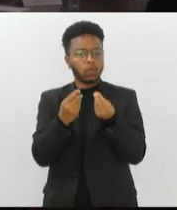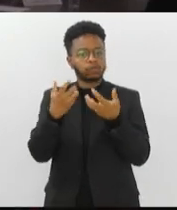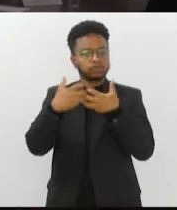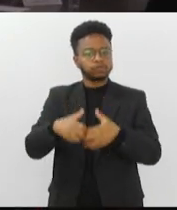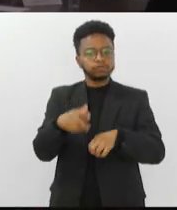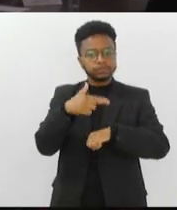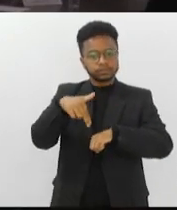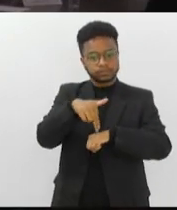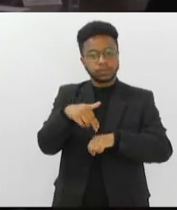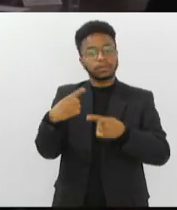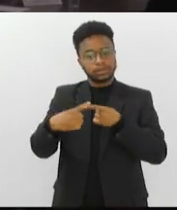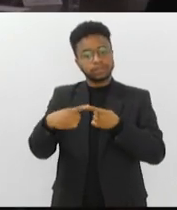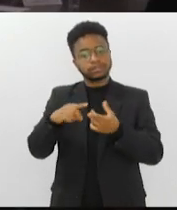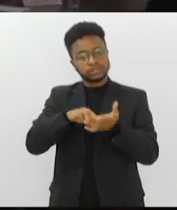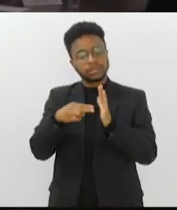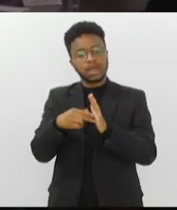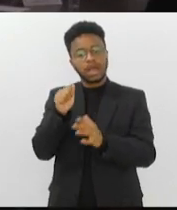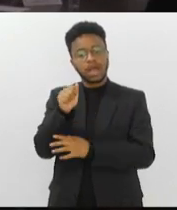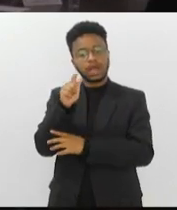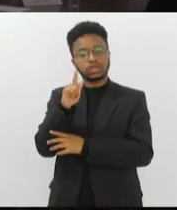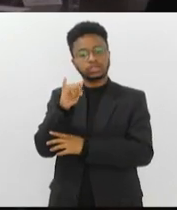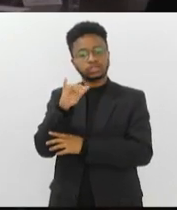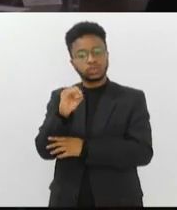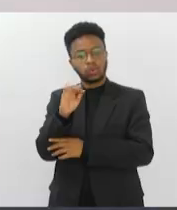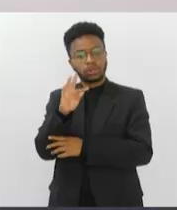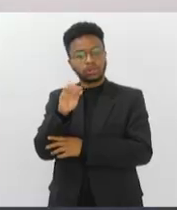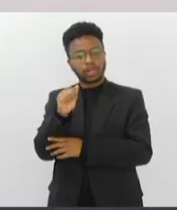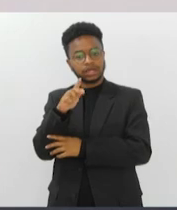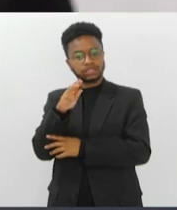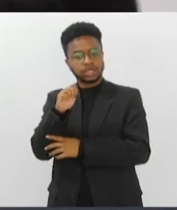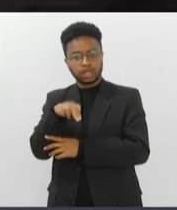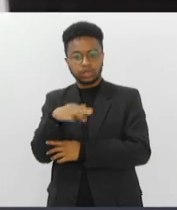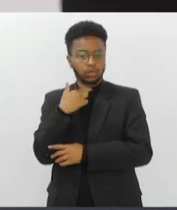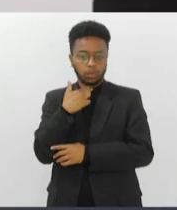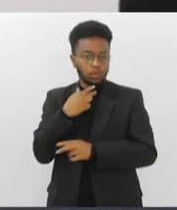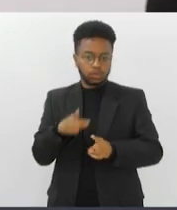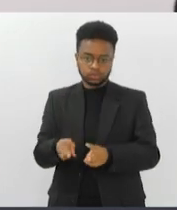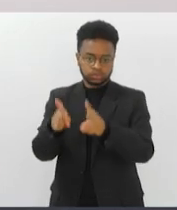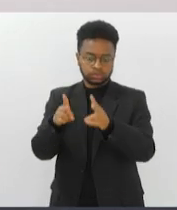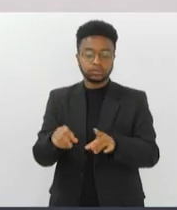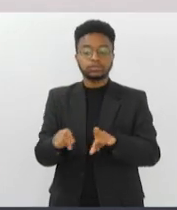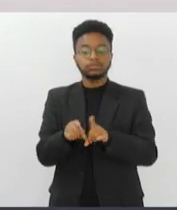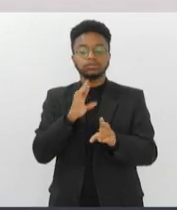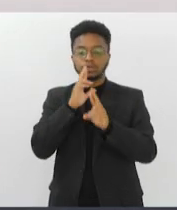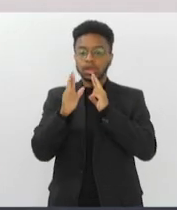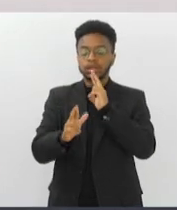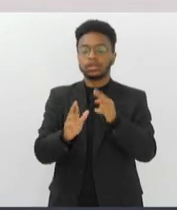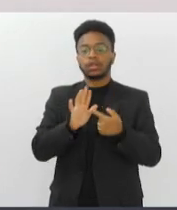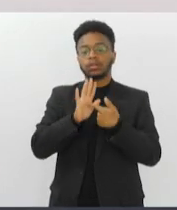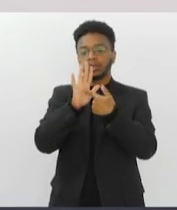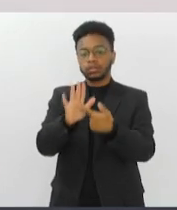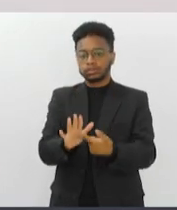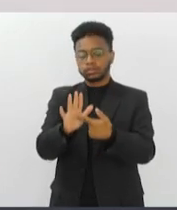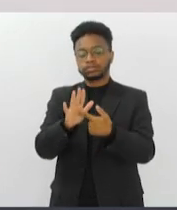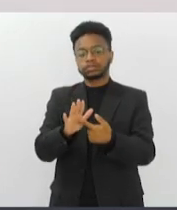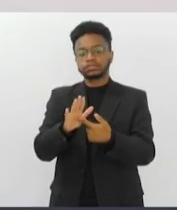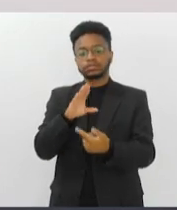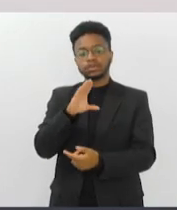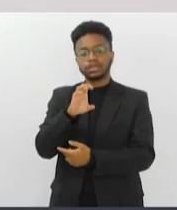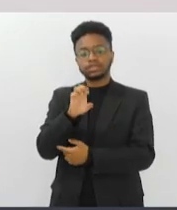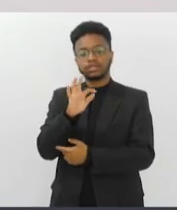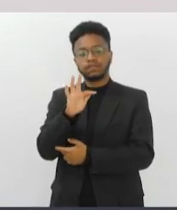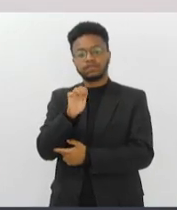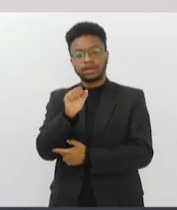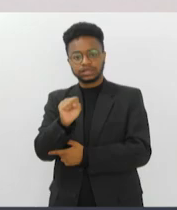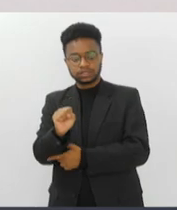seja, isso é agiotagem, isso não pode continuar. De acordo com os resultados fiscais apresentados pela Cefaz,